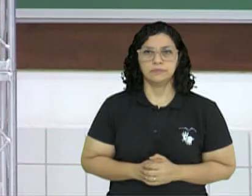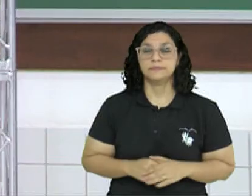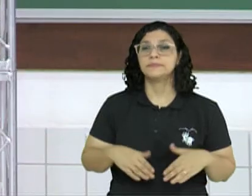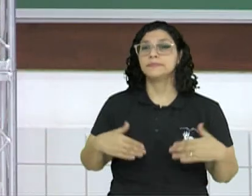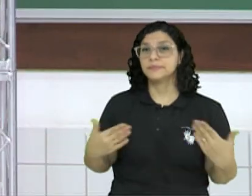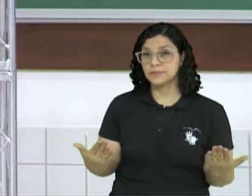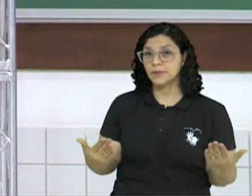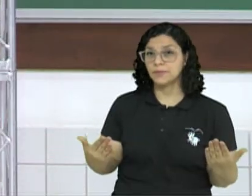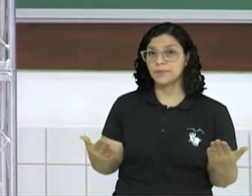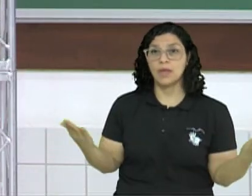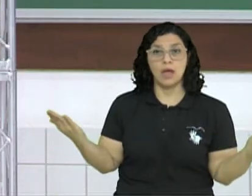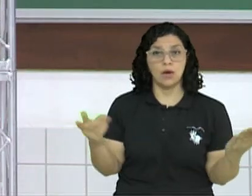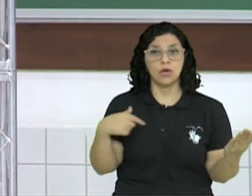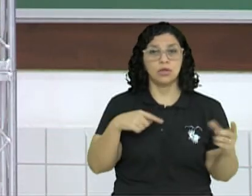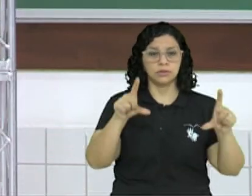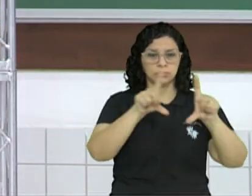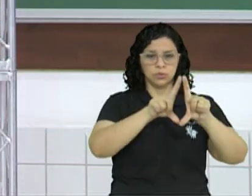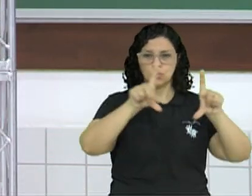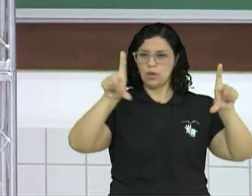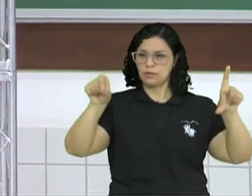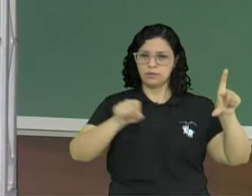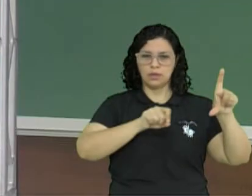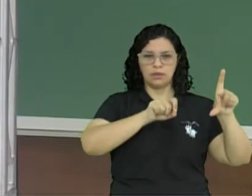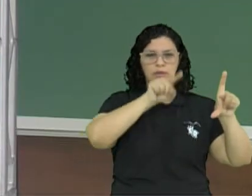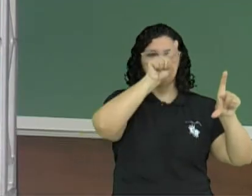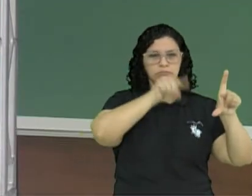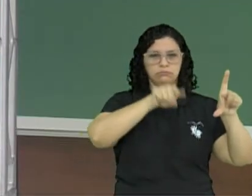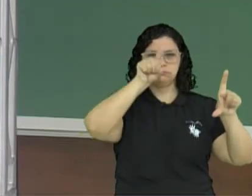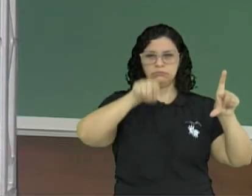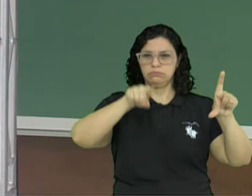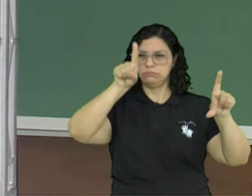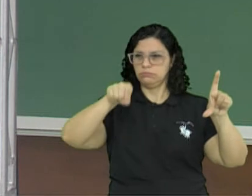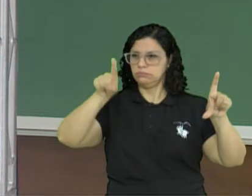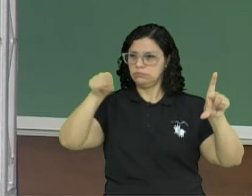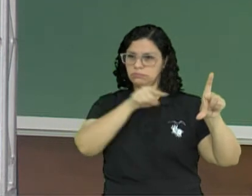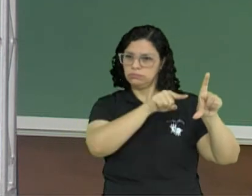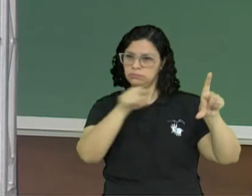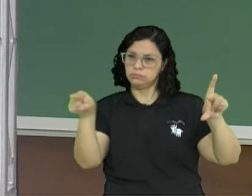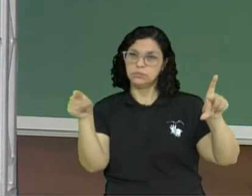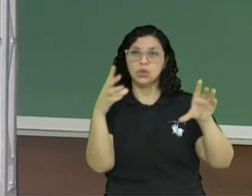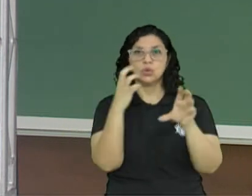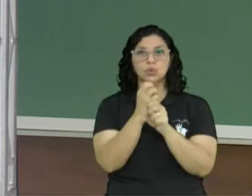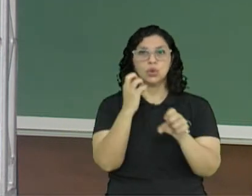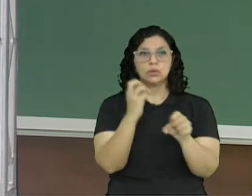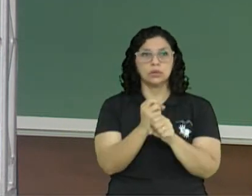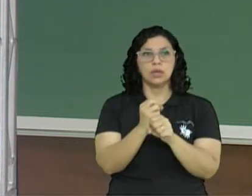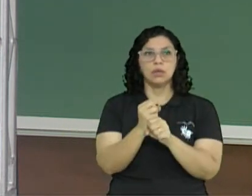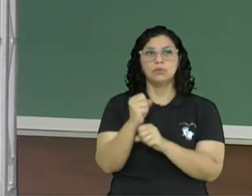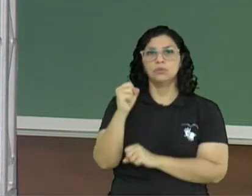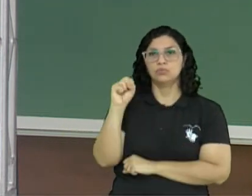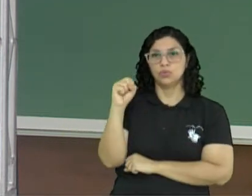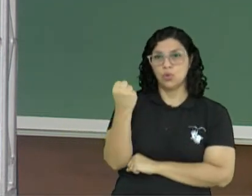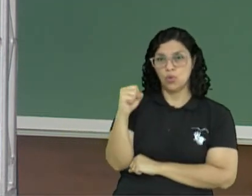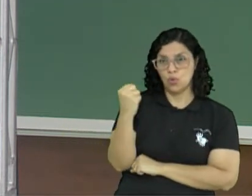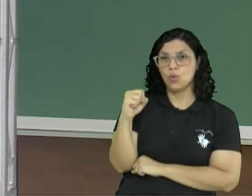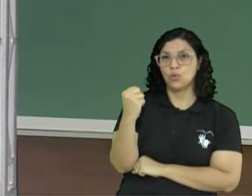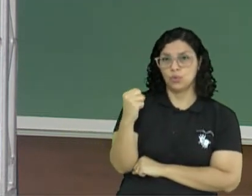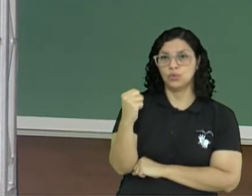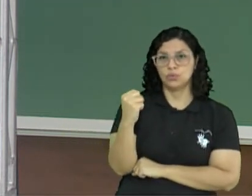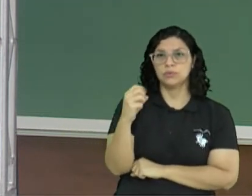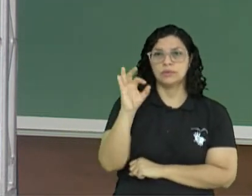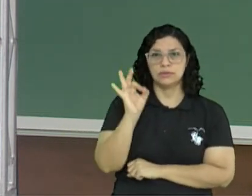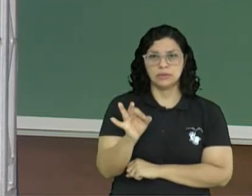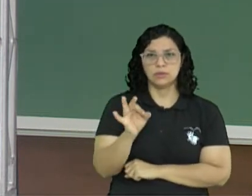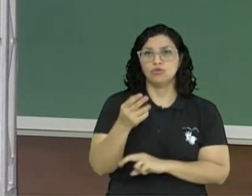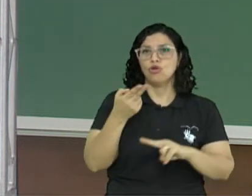E aí, pessoal? Agora o meu inteiro está dividido em quantas partes? 1, 2, 3, 4, 5, 6, 7, 8